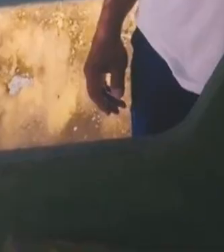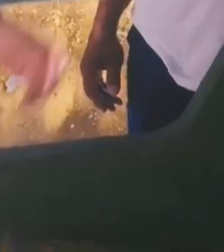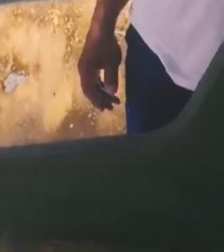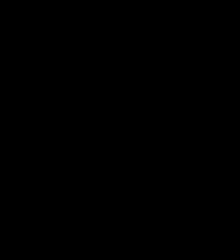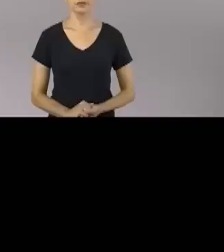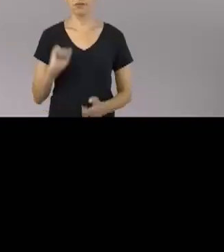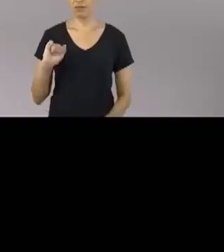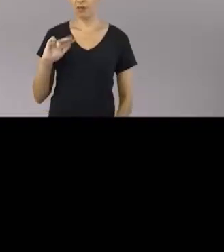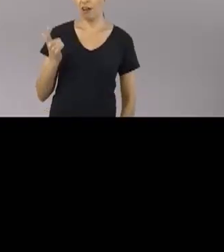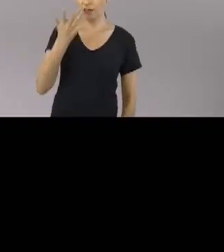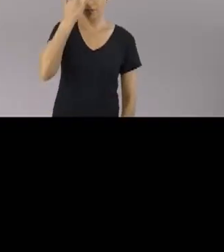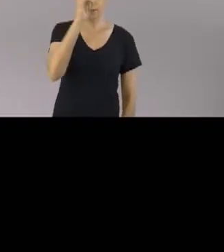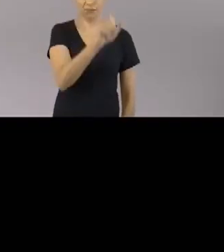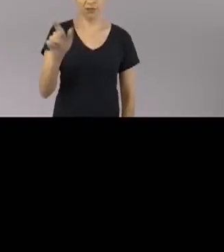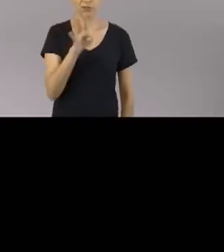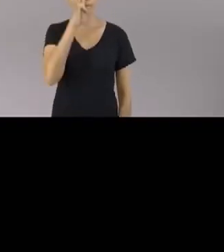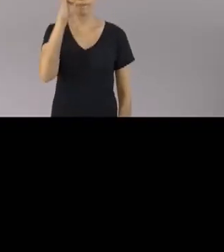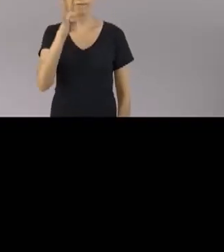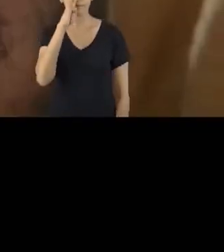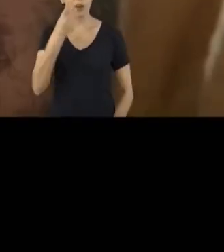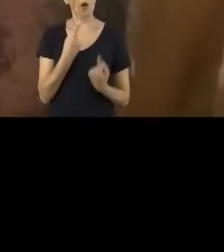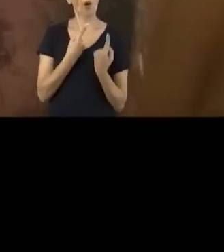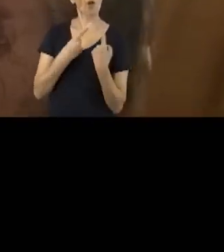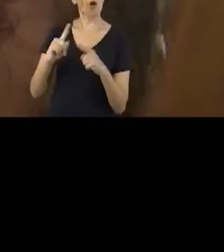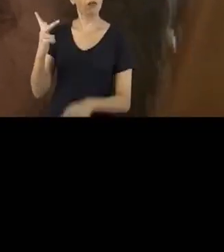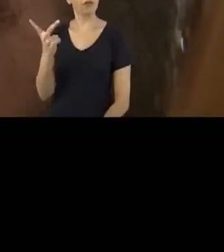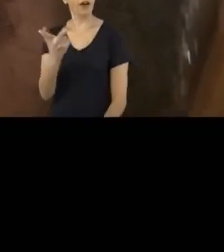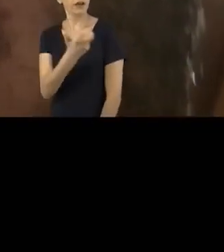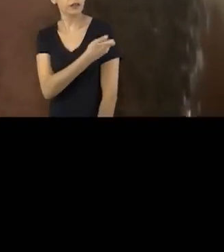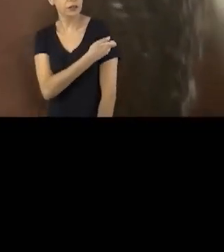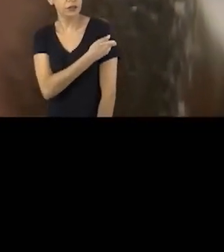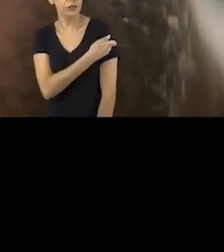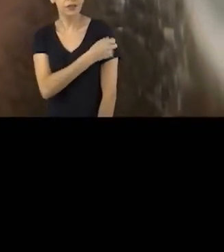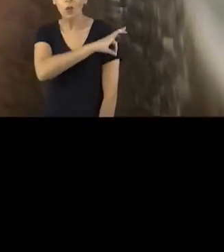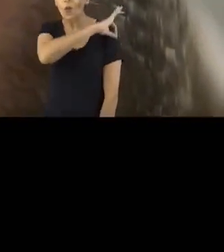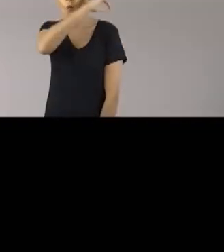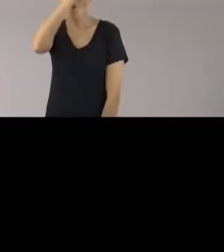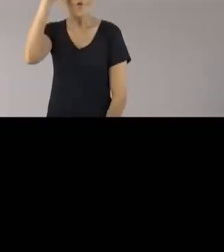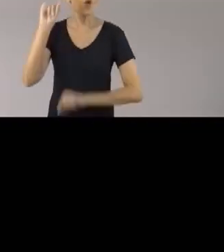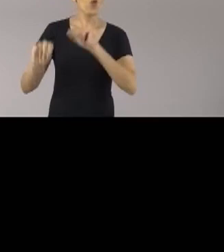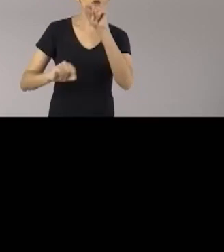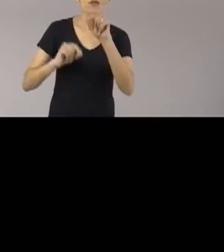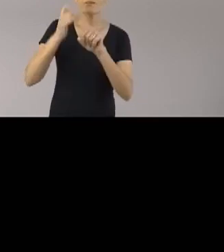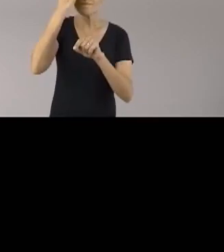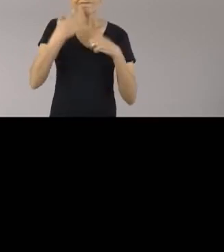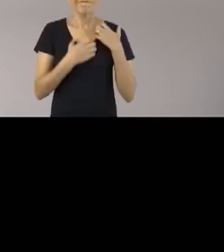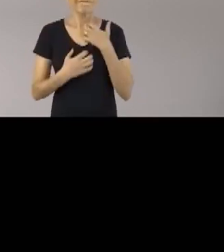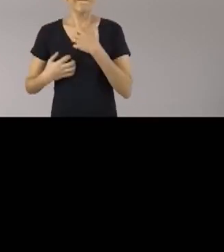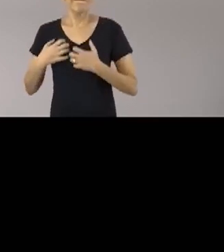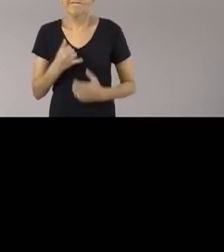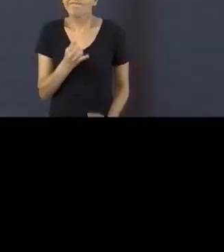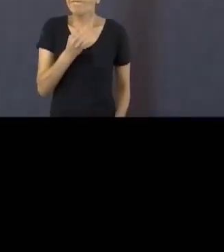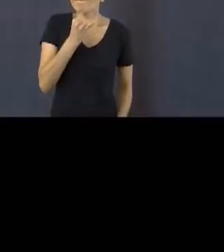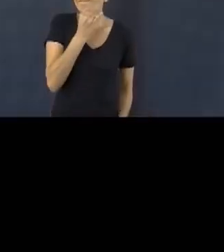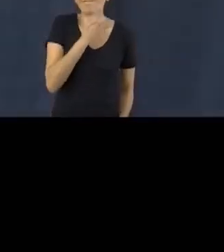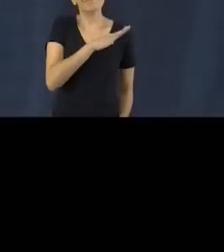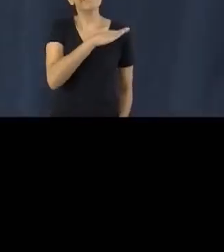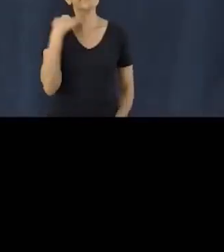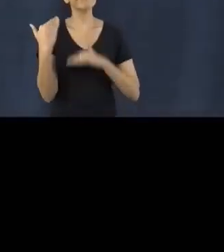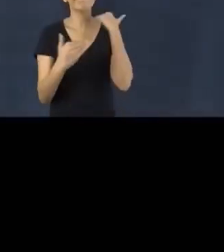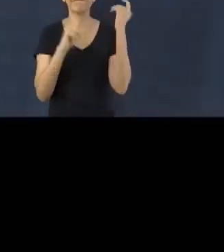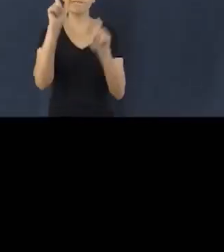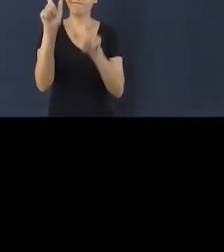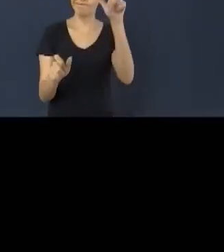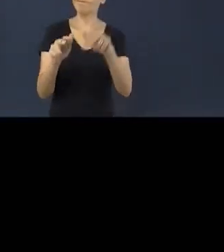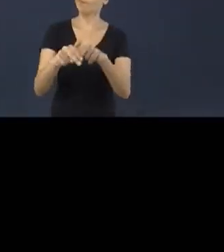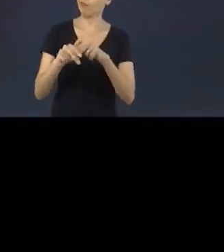minha arte. Eu acho que as pessoas não sabem o que dizem quando são contra a vacina. Não sabem o tamanho da dor das famílias que perderam quem